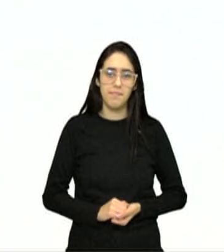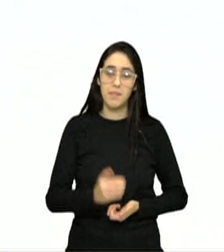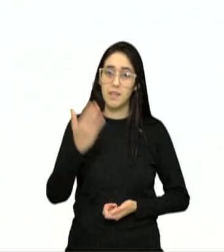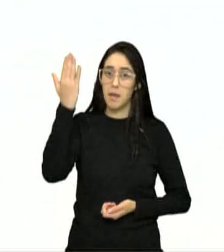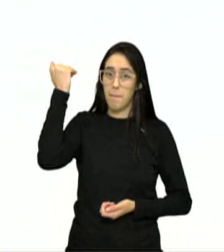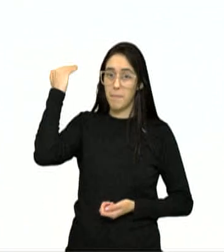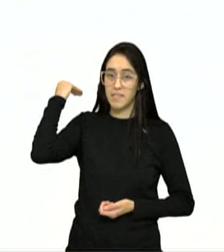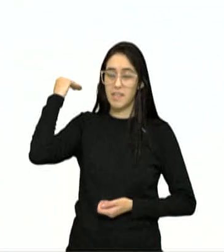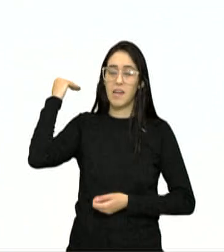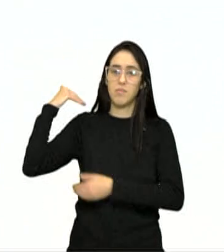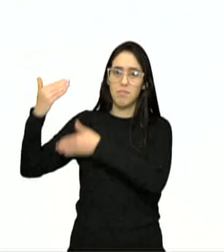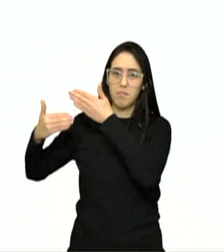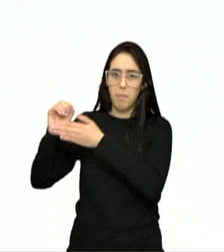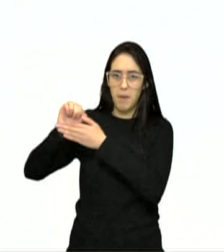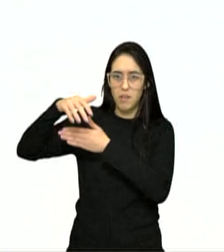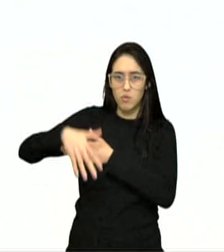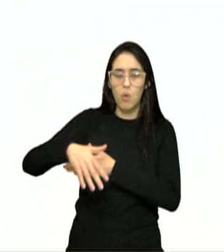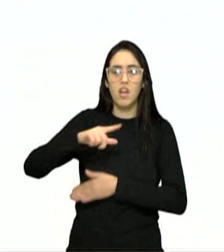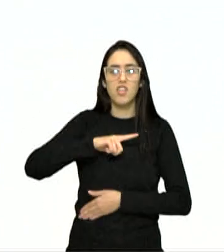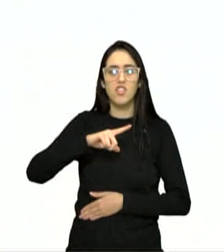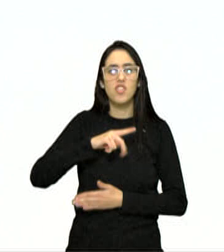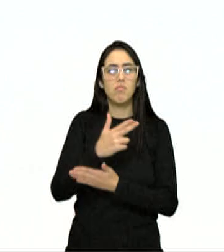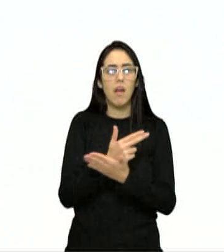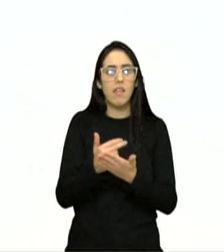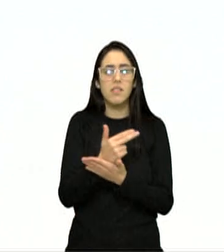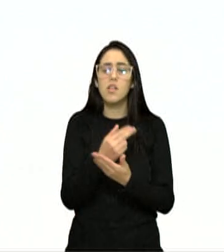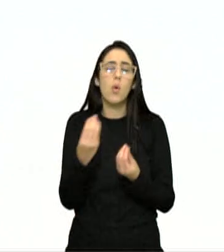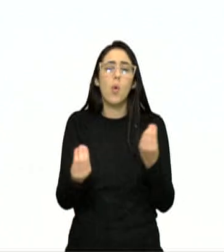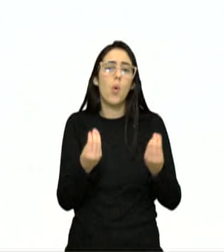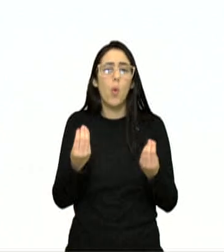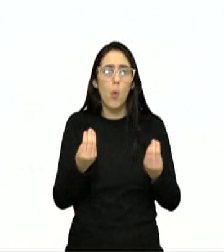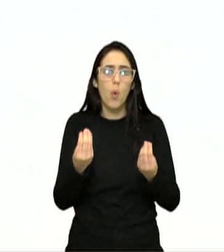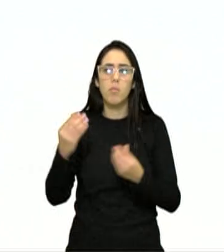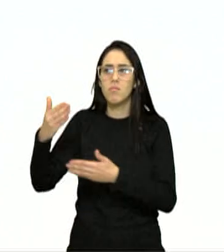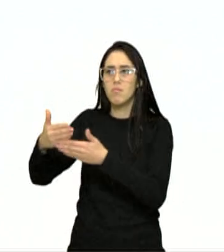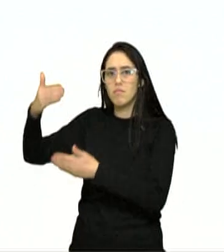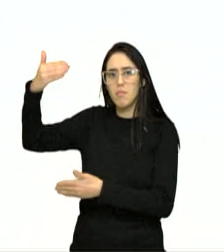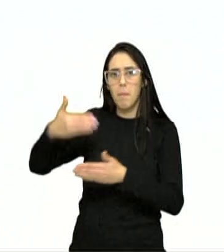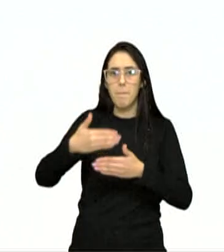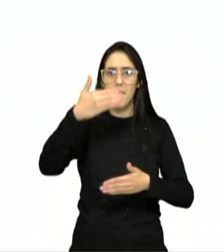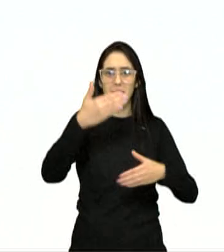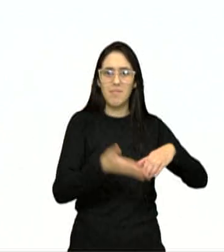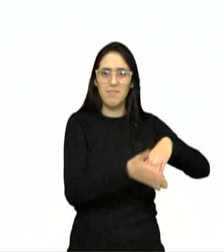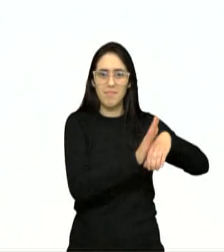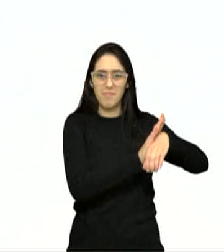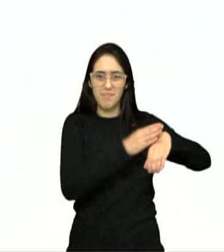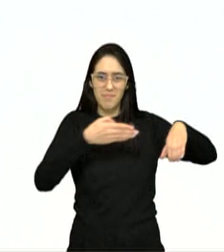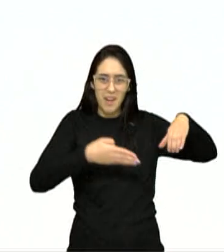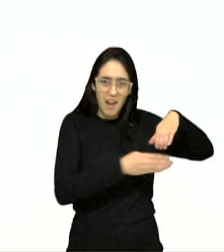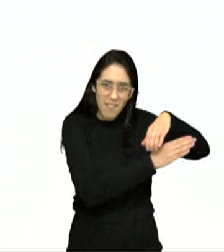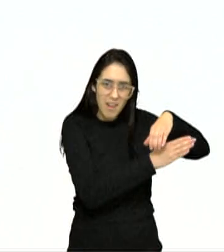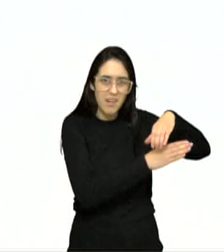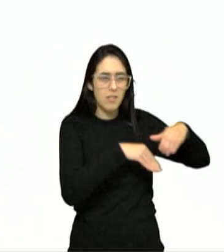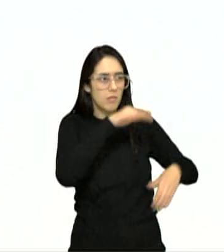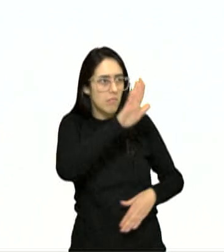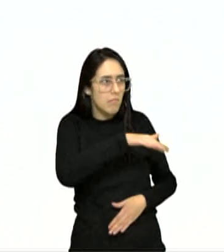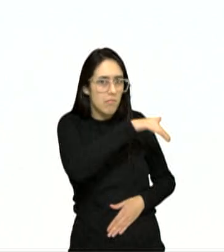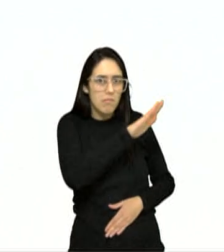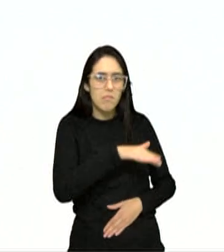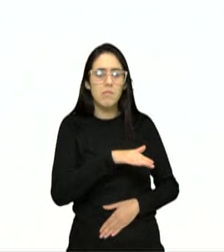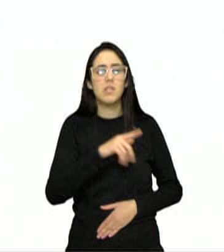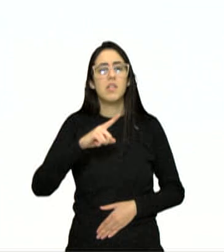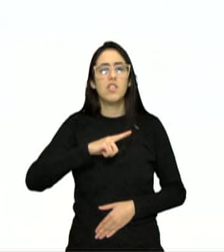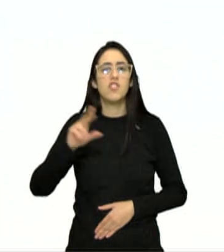o suporte para os desenhos eram as paredes das cavernas e os materiais utilizados eram